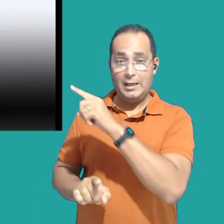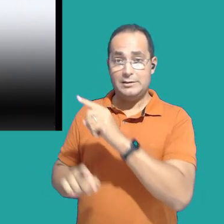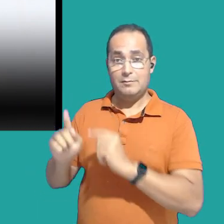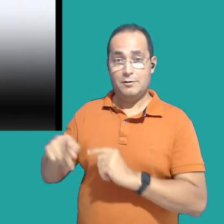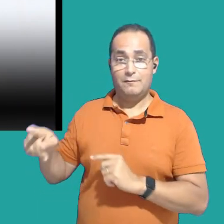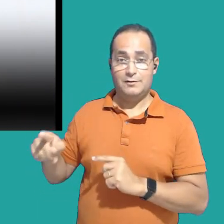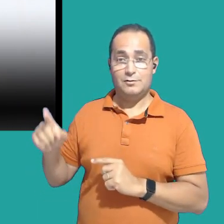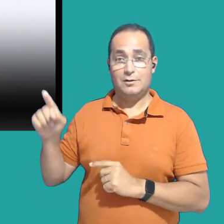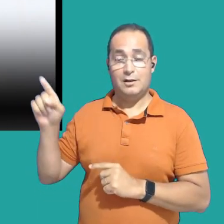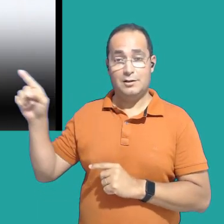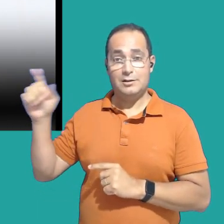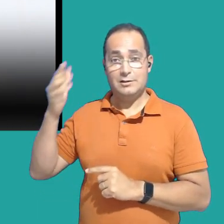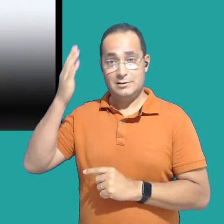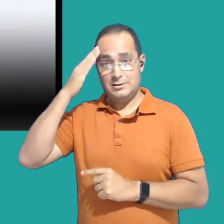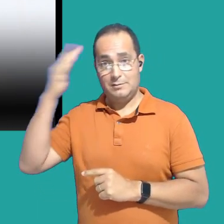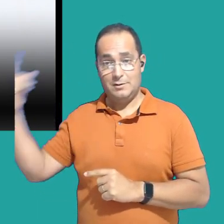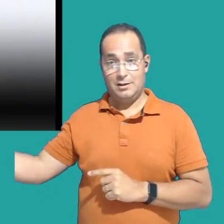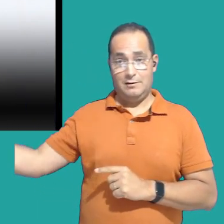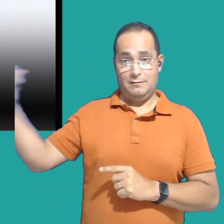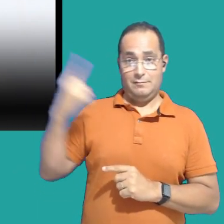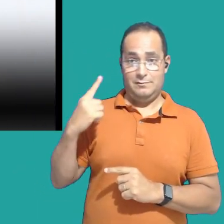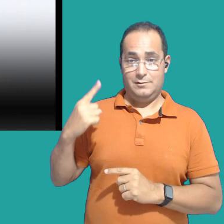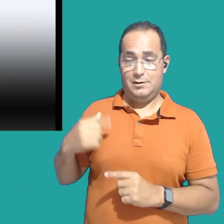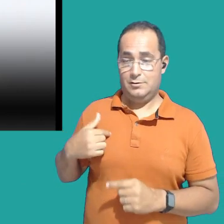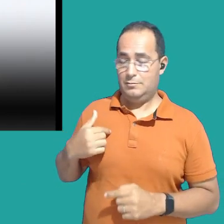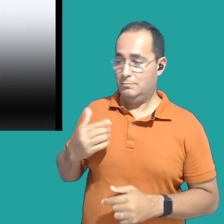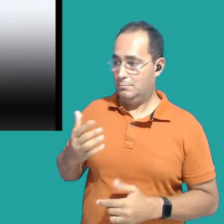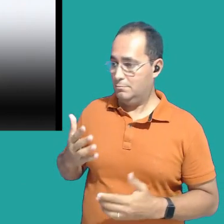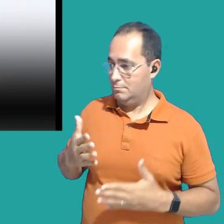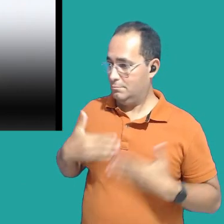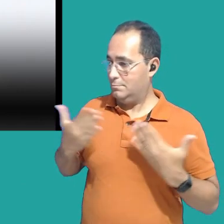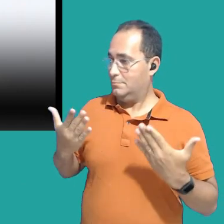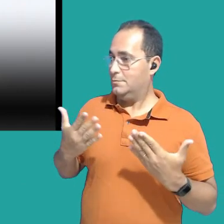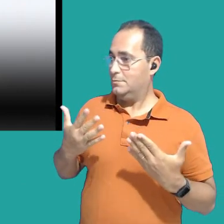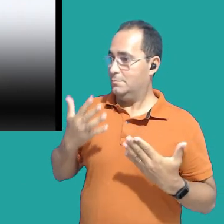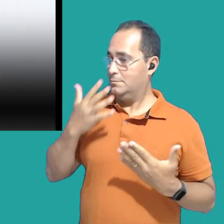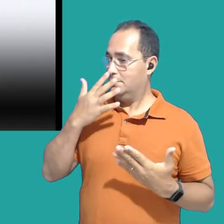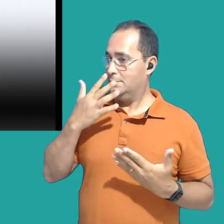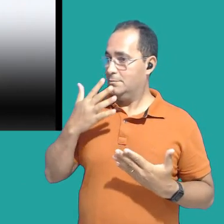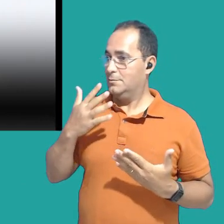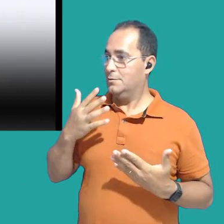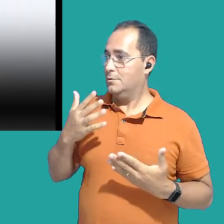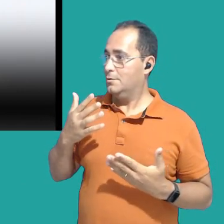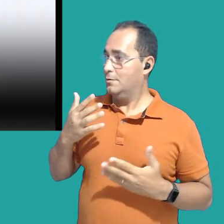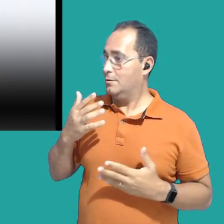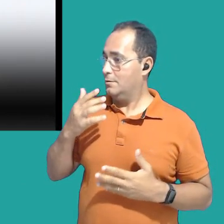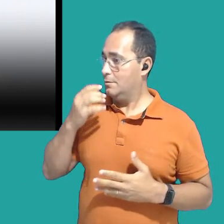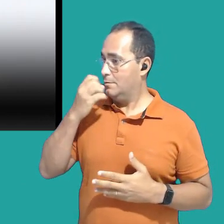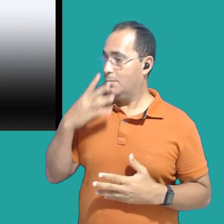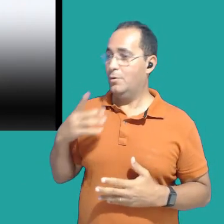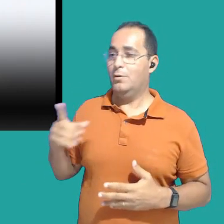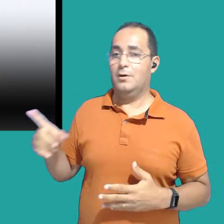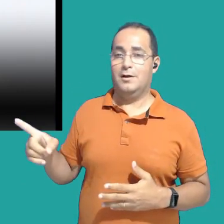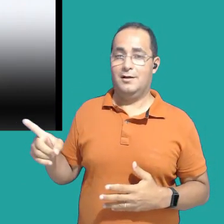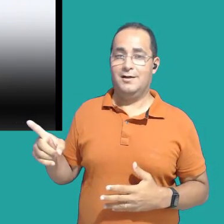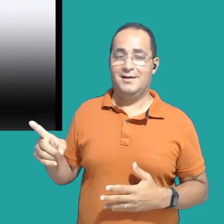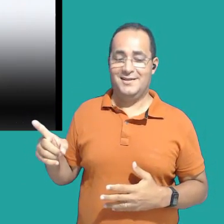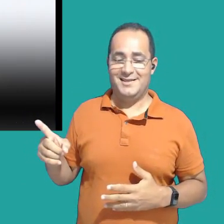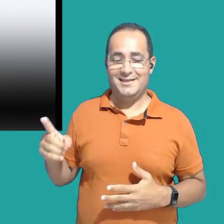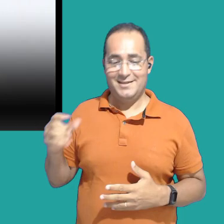de mim e ela fez contato e não eu, isso me encantou. Isso já me deu um ânimo assim, de dizer, nossa, vai ser